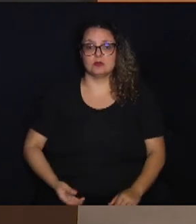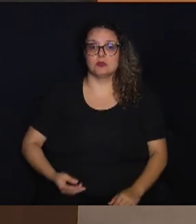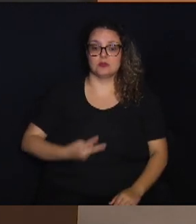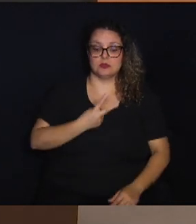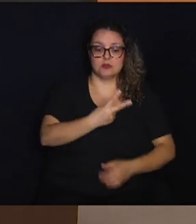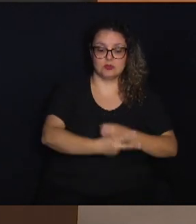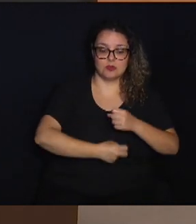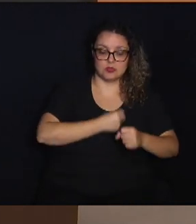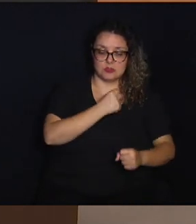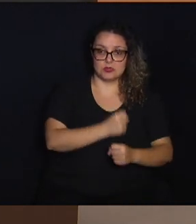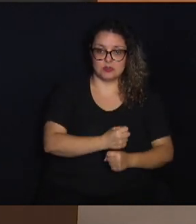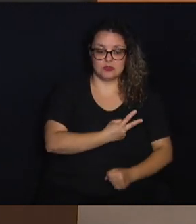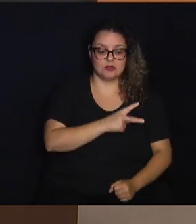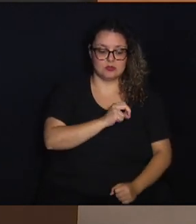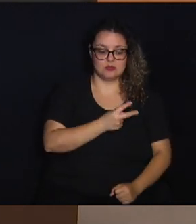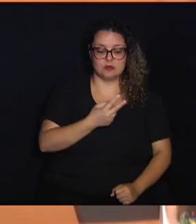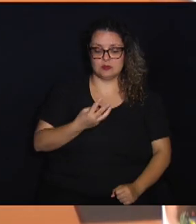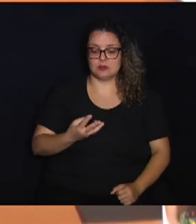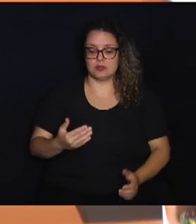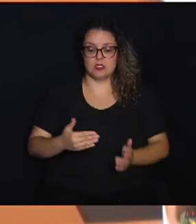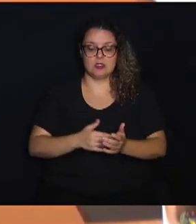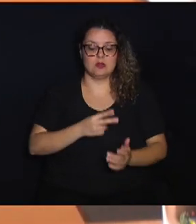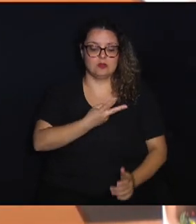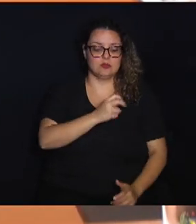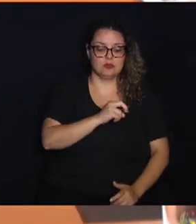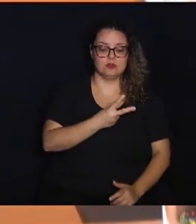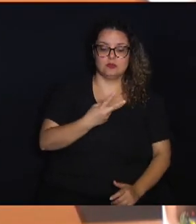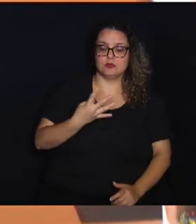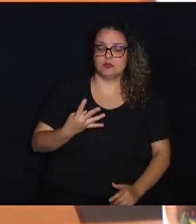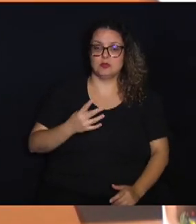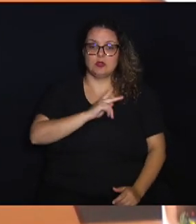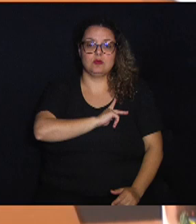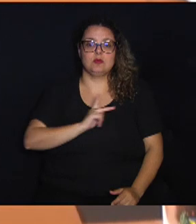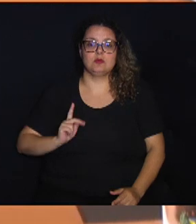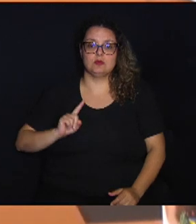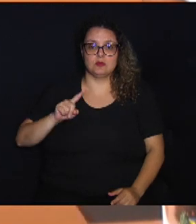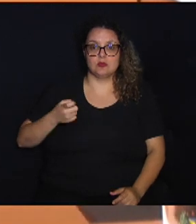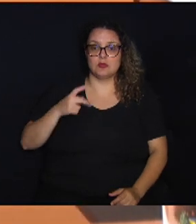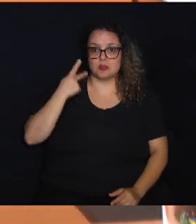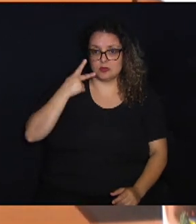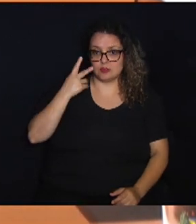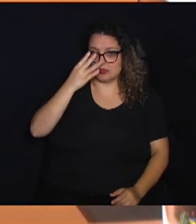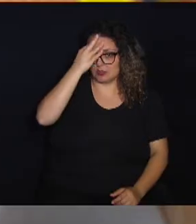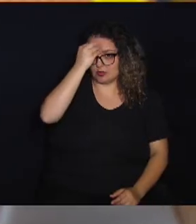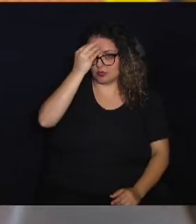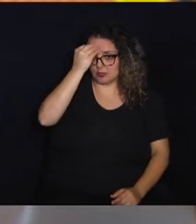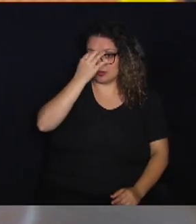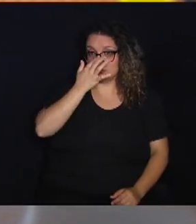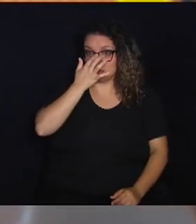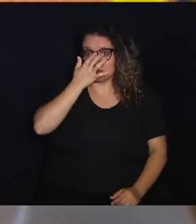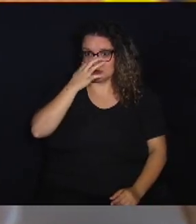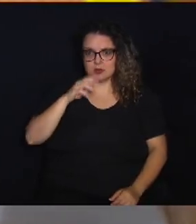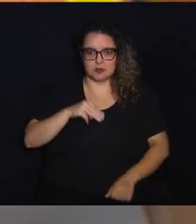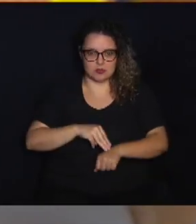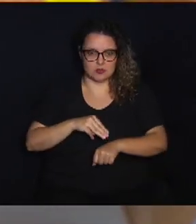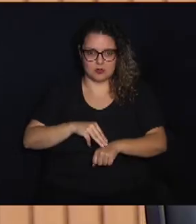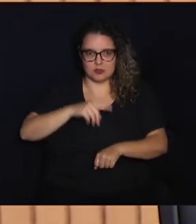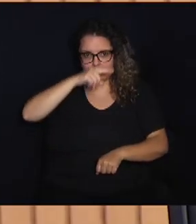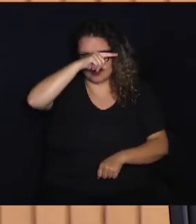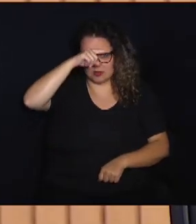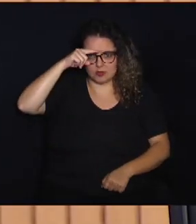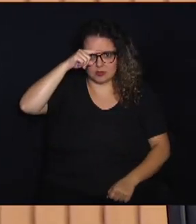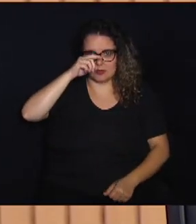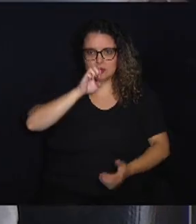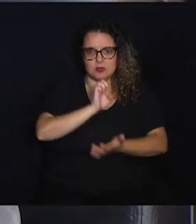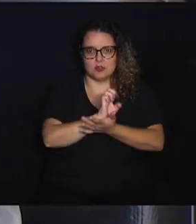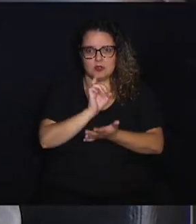de 2023 e 2024, presidida pelo ex-vereador Jair da Farmácia e dos membros Otto Alejandro,